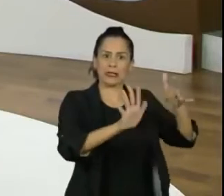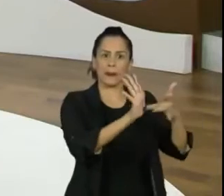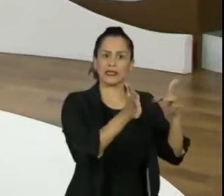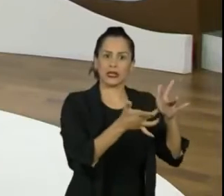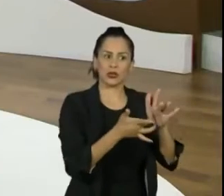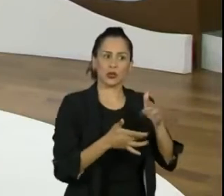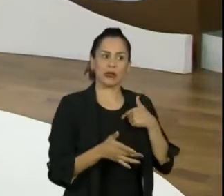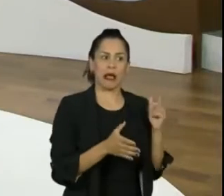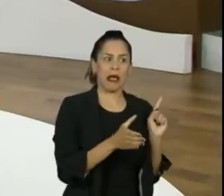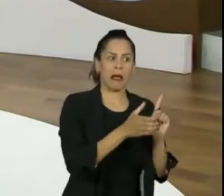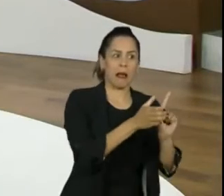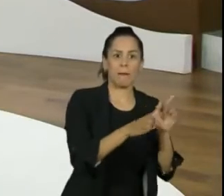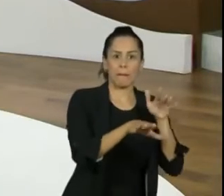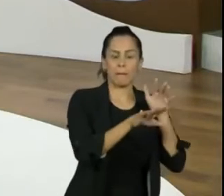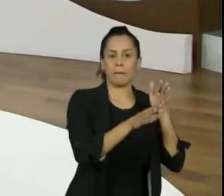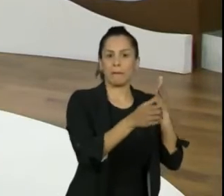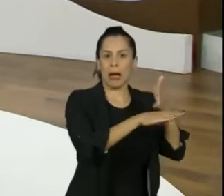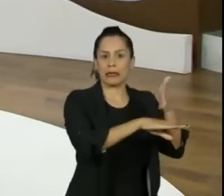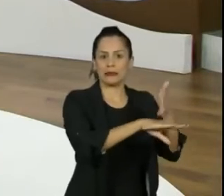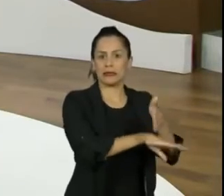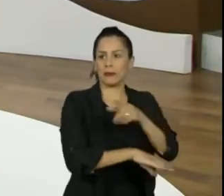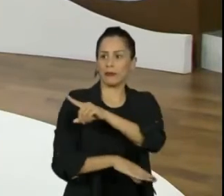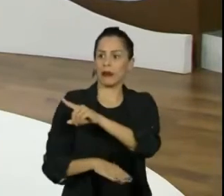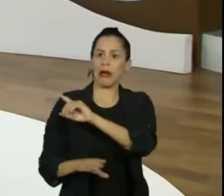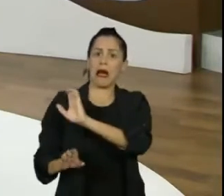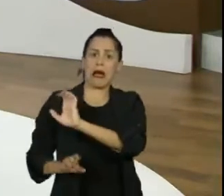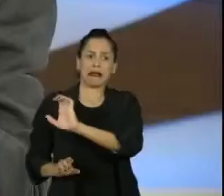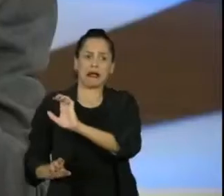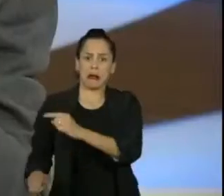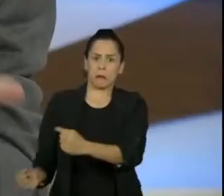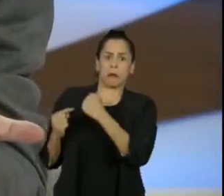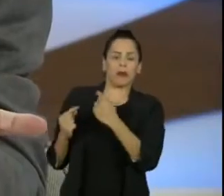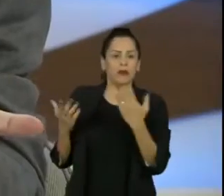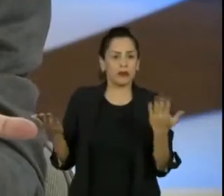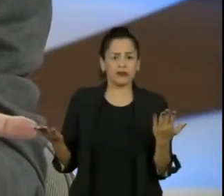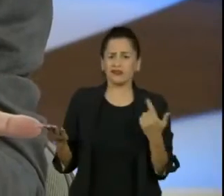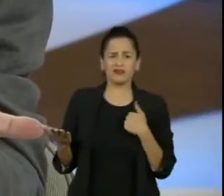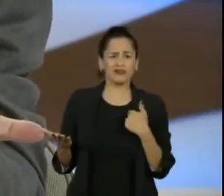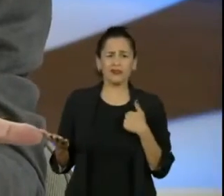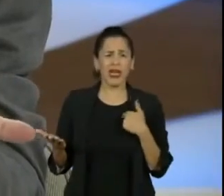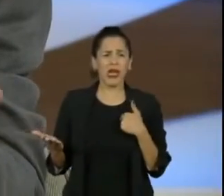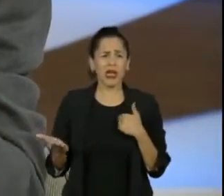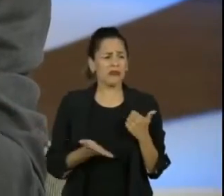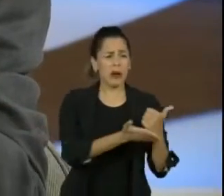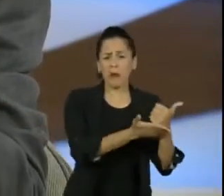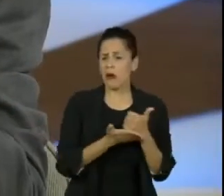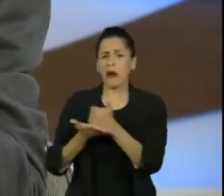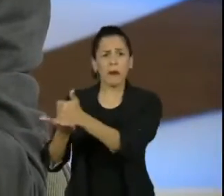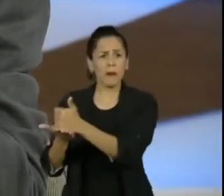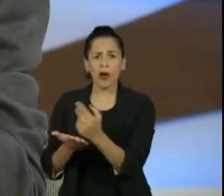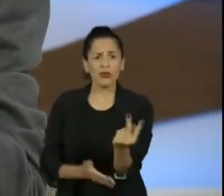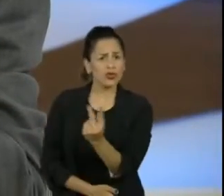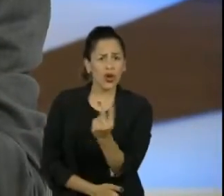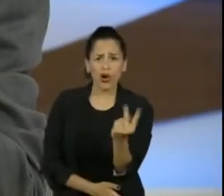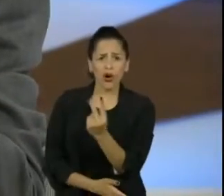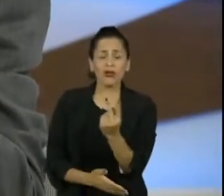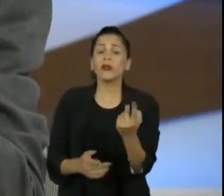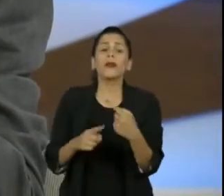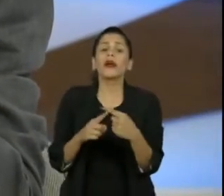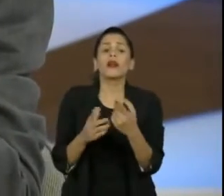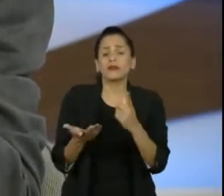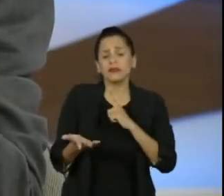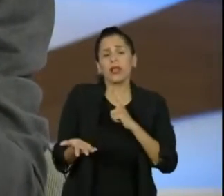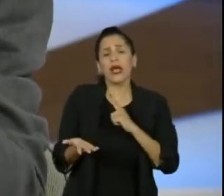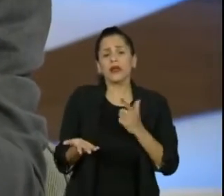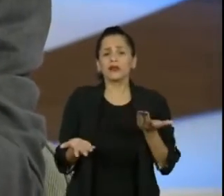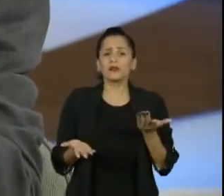muito bem pelos dois caminhos. Até porque tenho parentes que eu amo, que são gays. Tenho